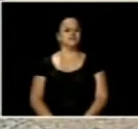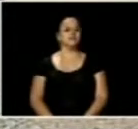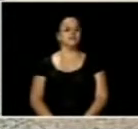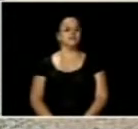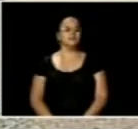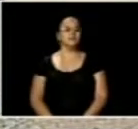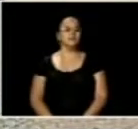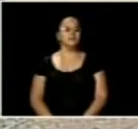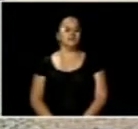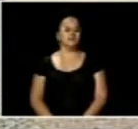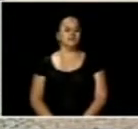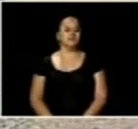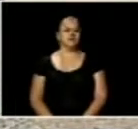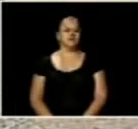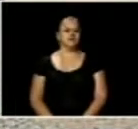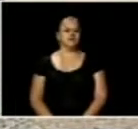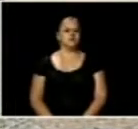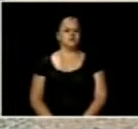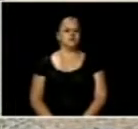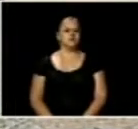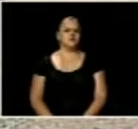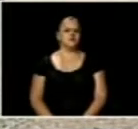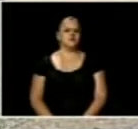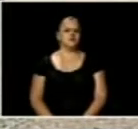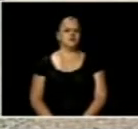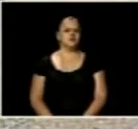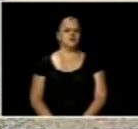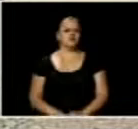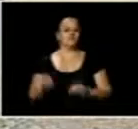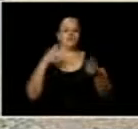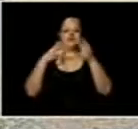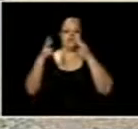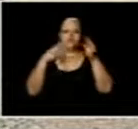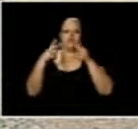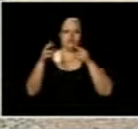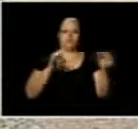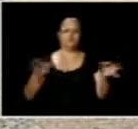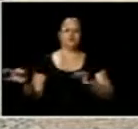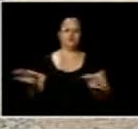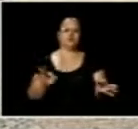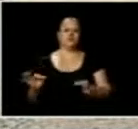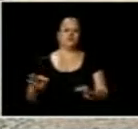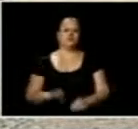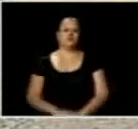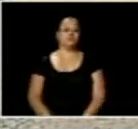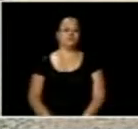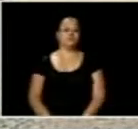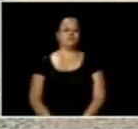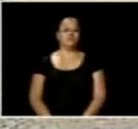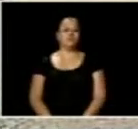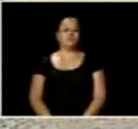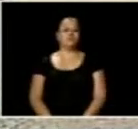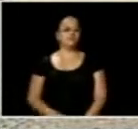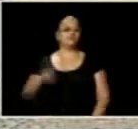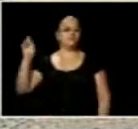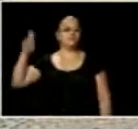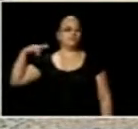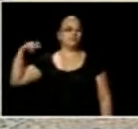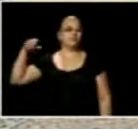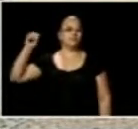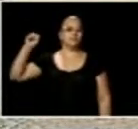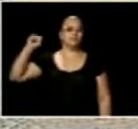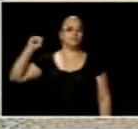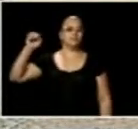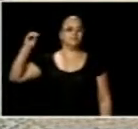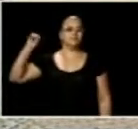Encaminhamento, discussão ou encaminhamento de voto? Discussão, ok. Então, primeiro vereador inscrito, vereador Salvador Soares. Tem até